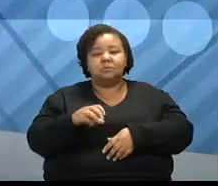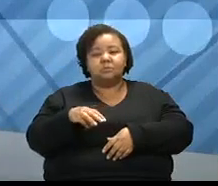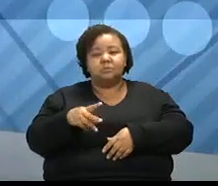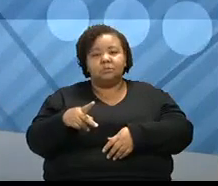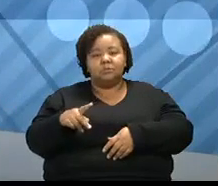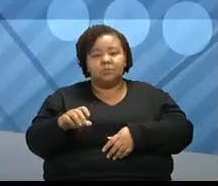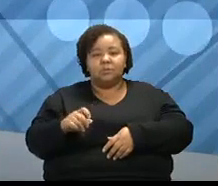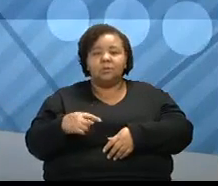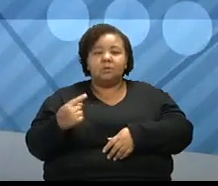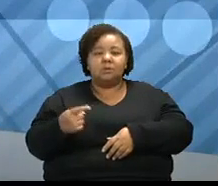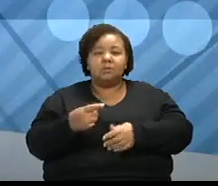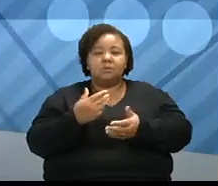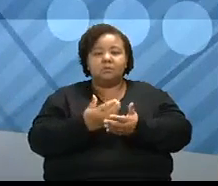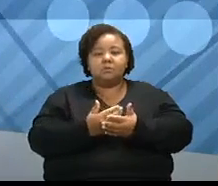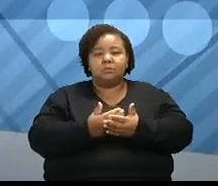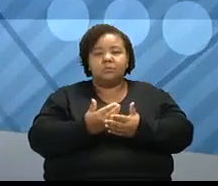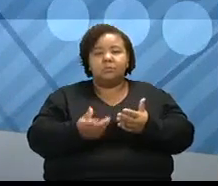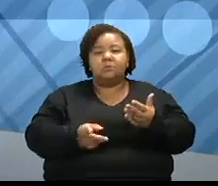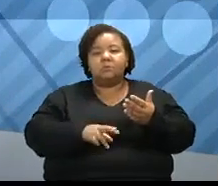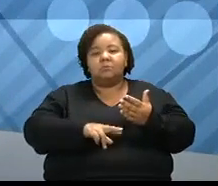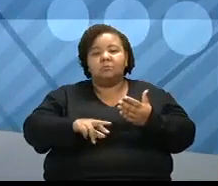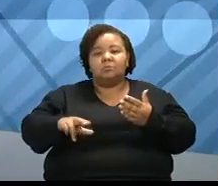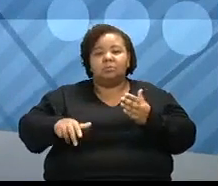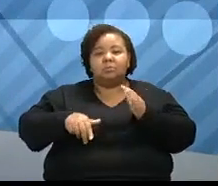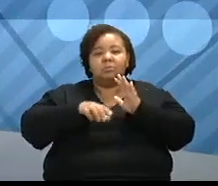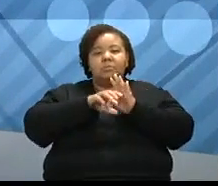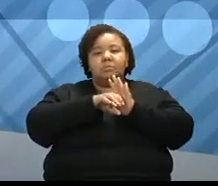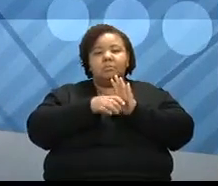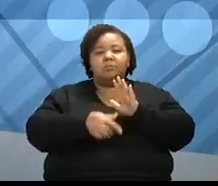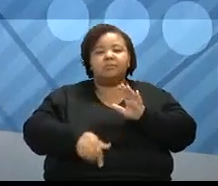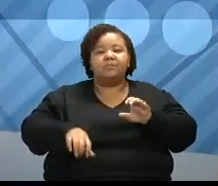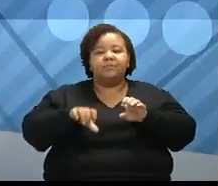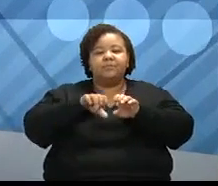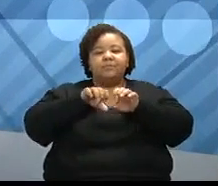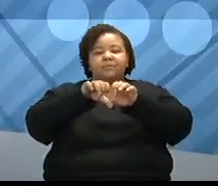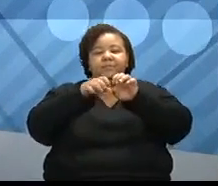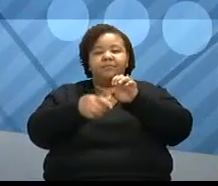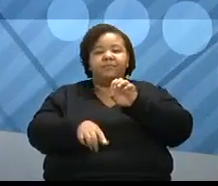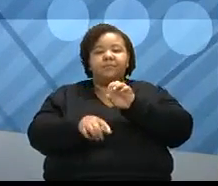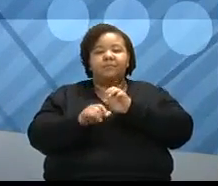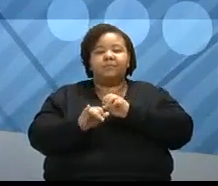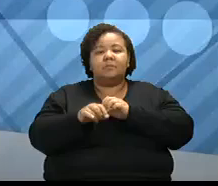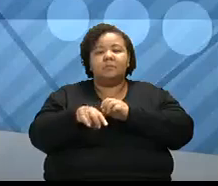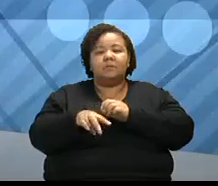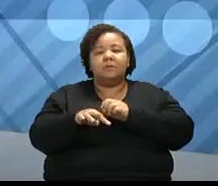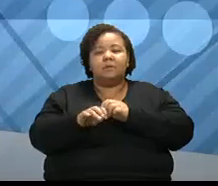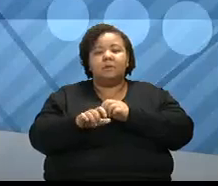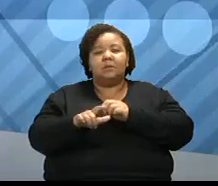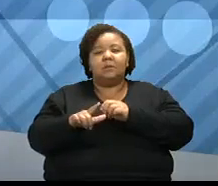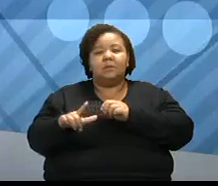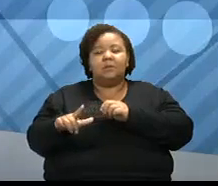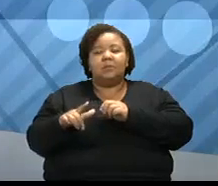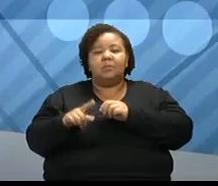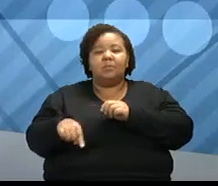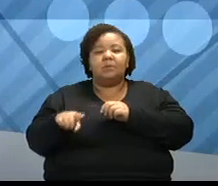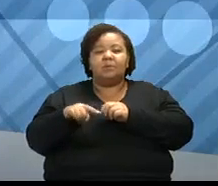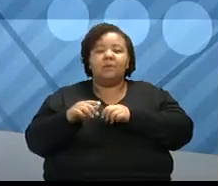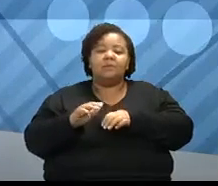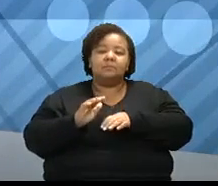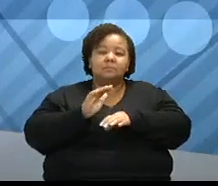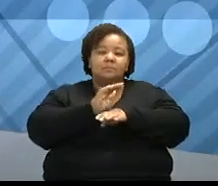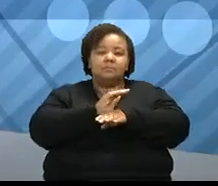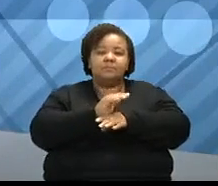vamos investigar esses vários conceitos que estruturam a integral de linha e que possibilitam seu cálculo, que vão